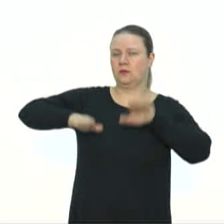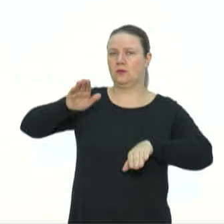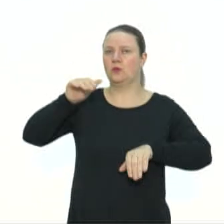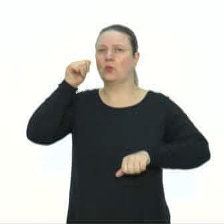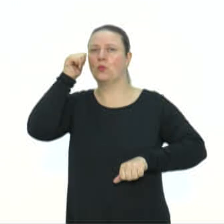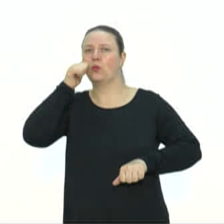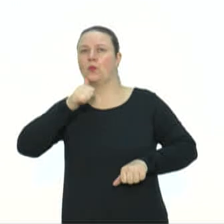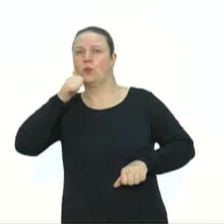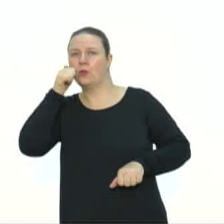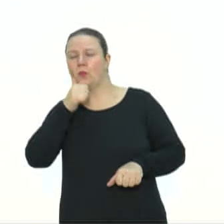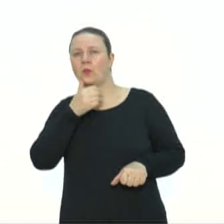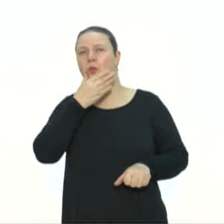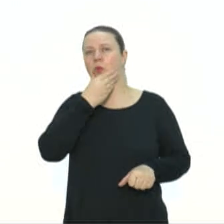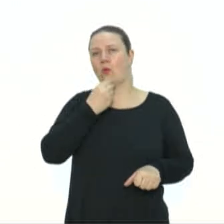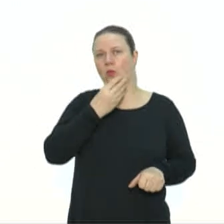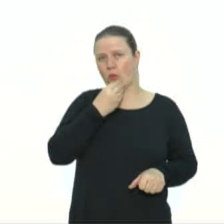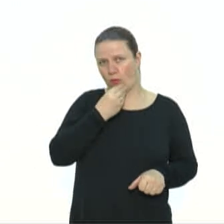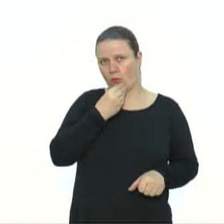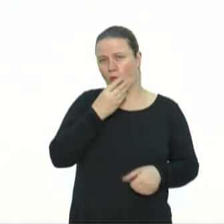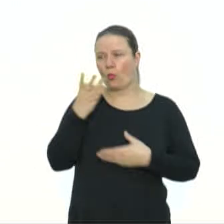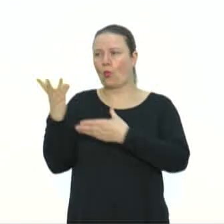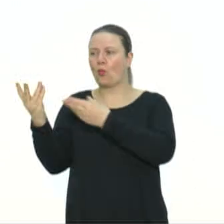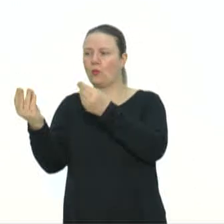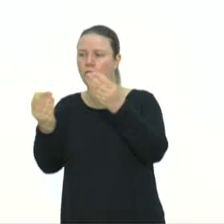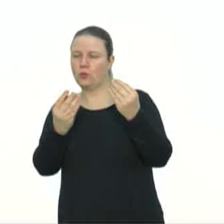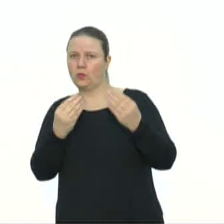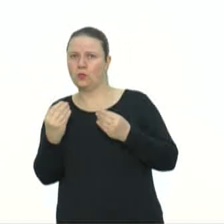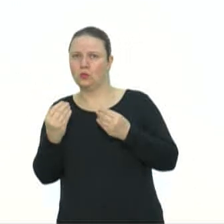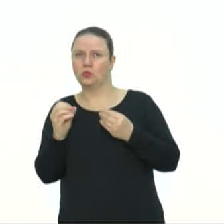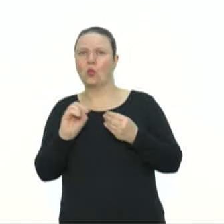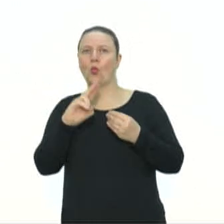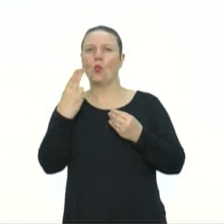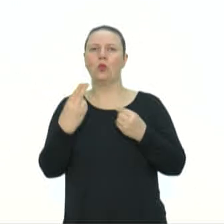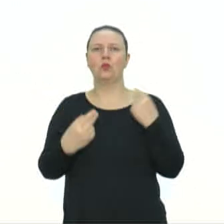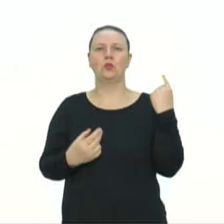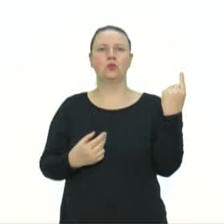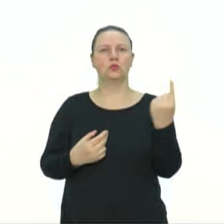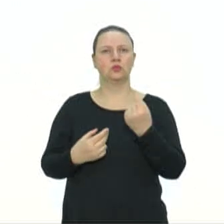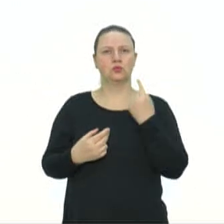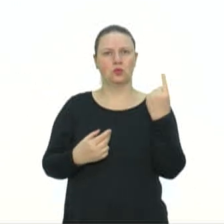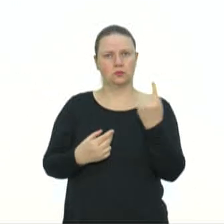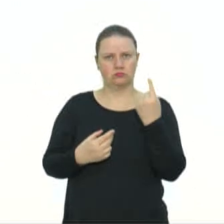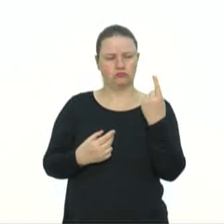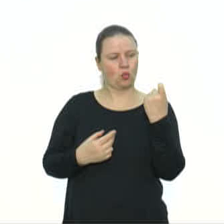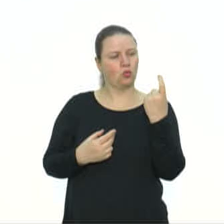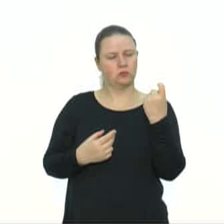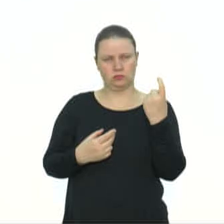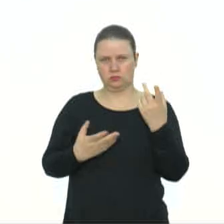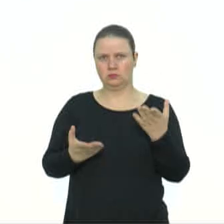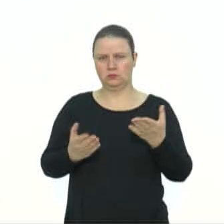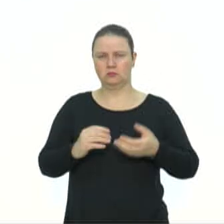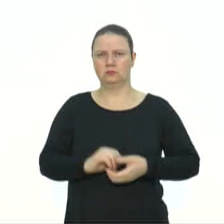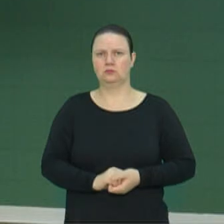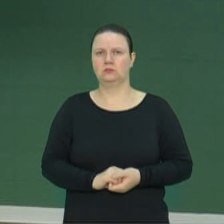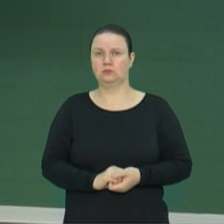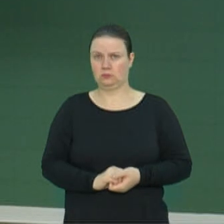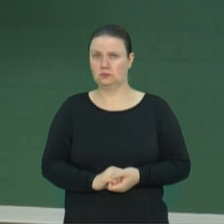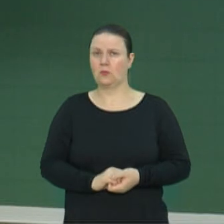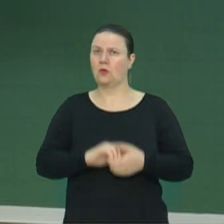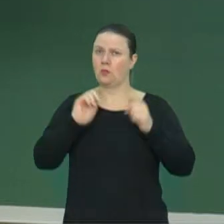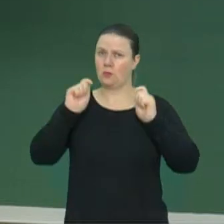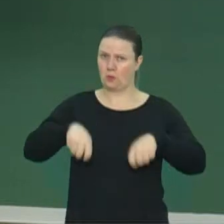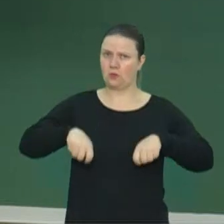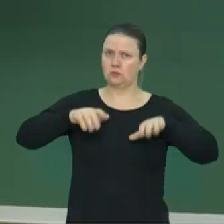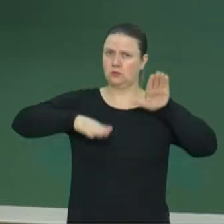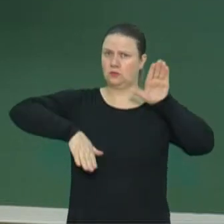e número que acompanham ou substituem um nome. Então, os demonstrativos, eles